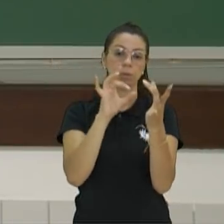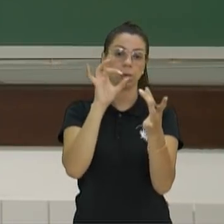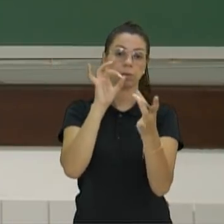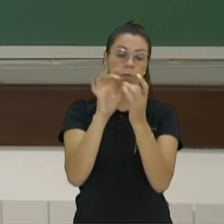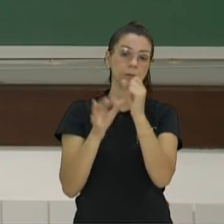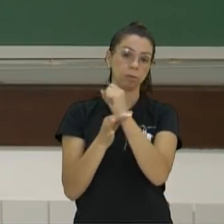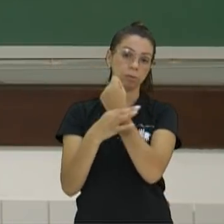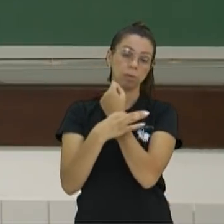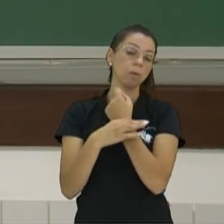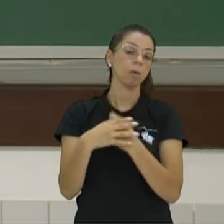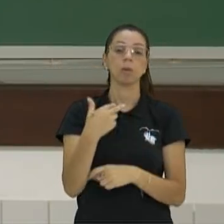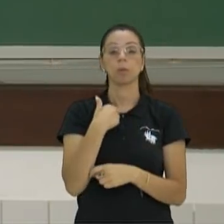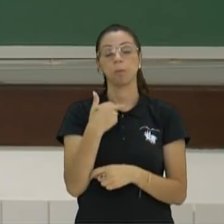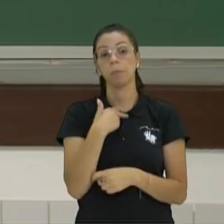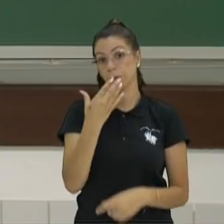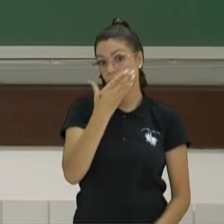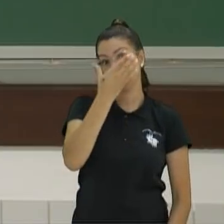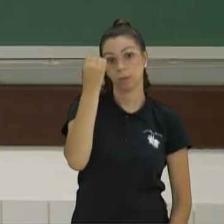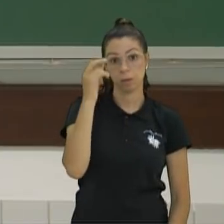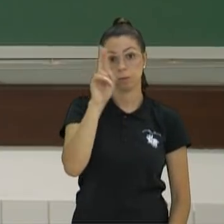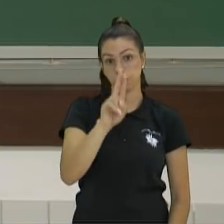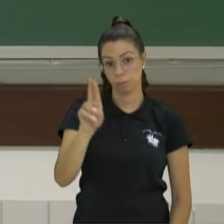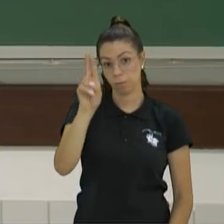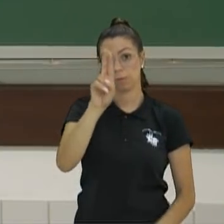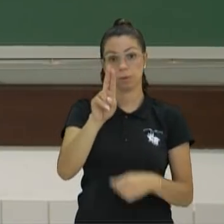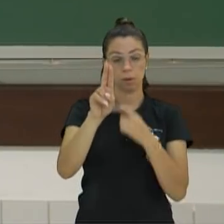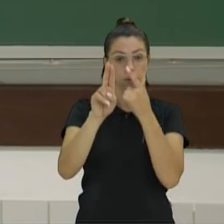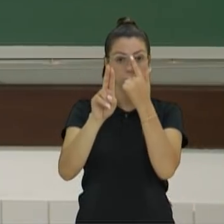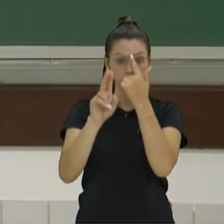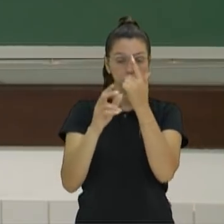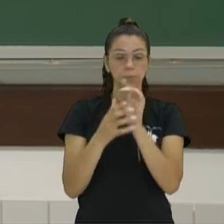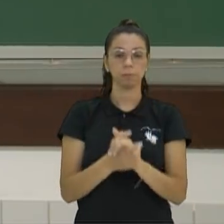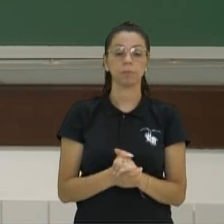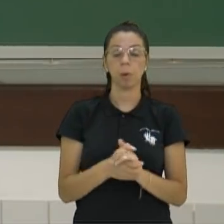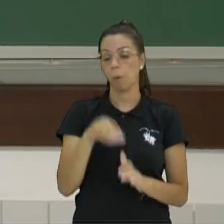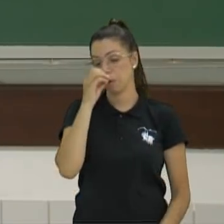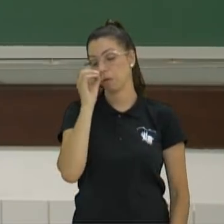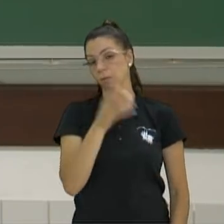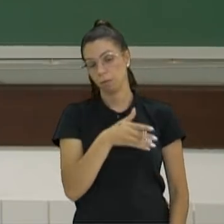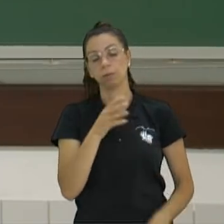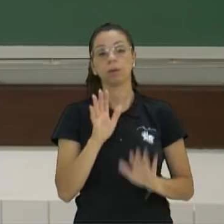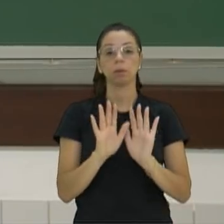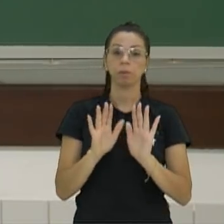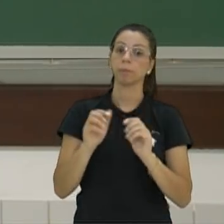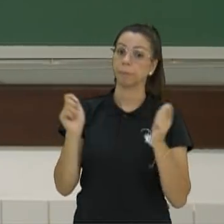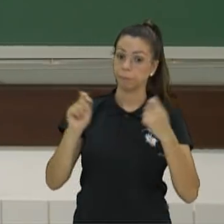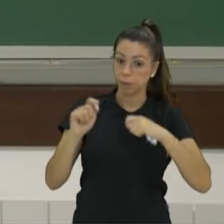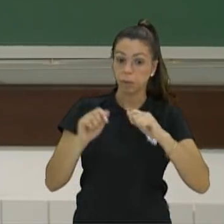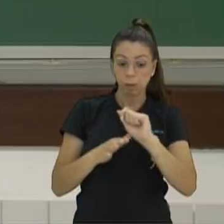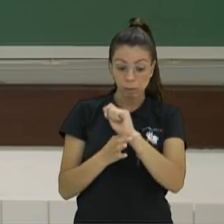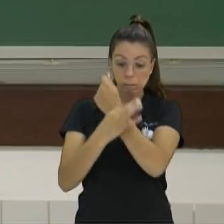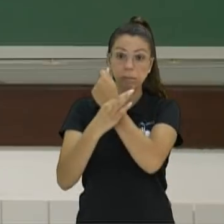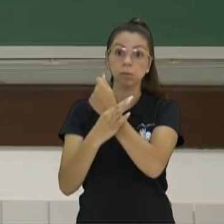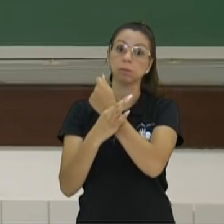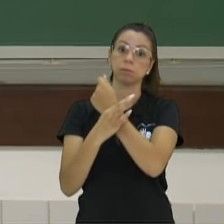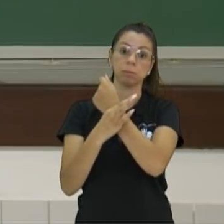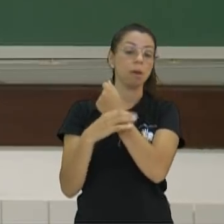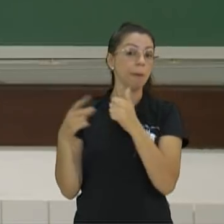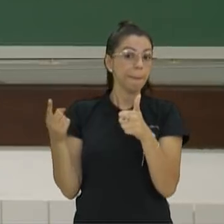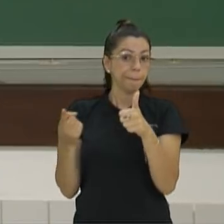segurança que não pode ser esquecido, não pode ser negligenciado, né? Mas a segurança é uma das